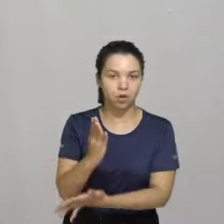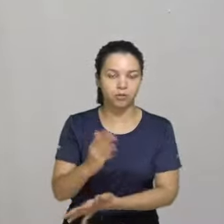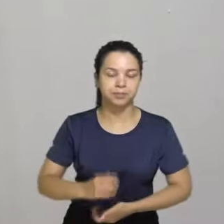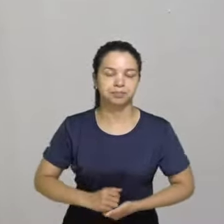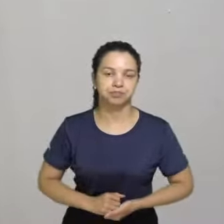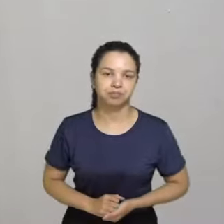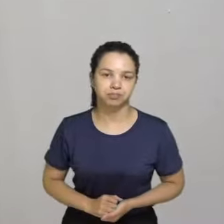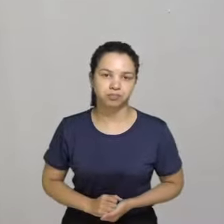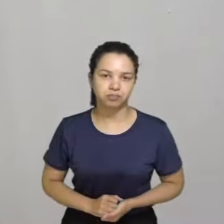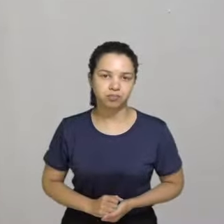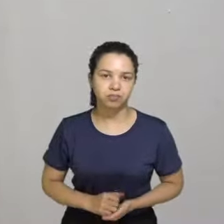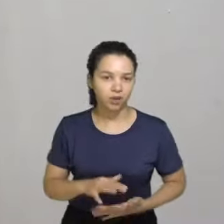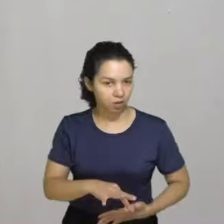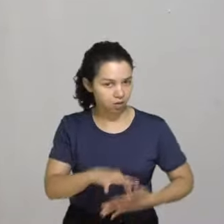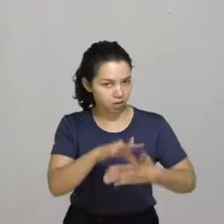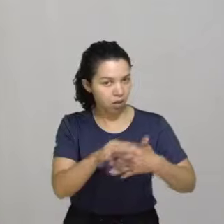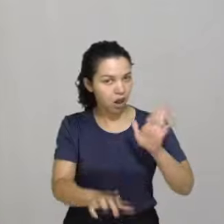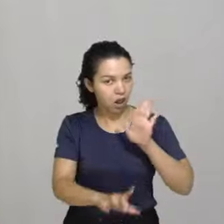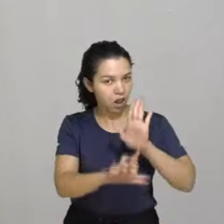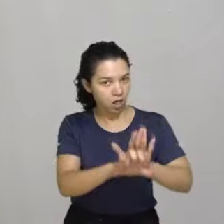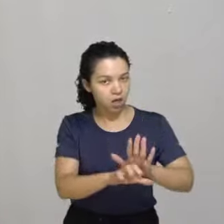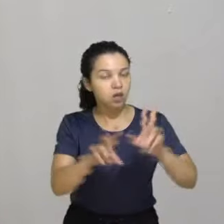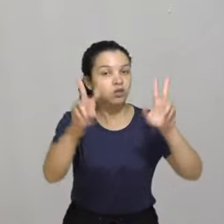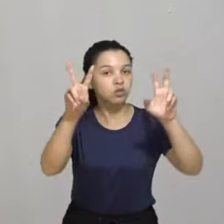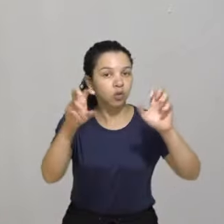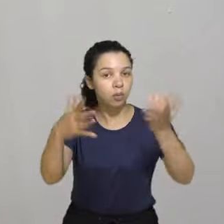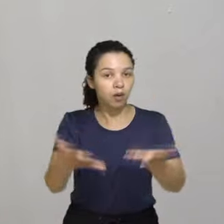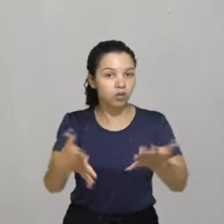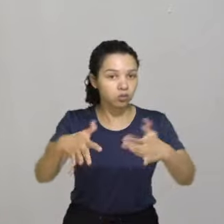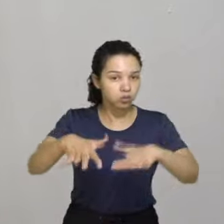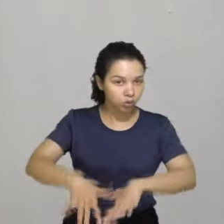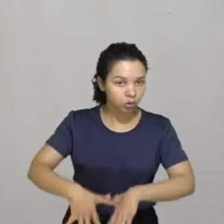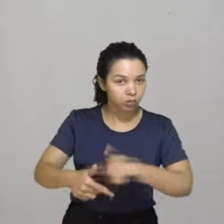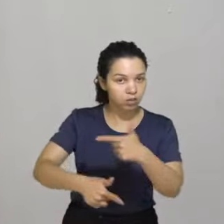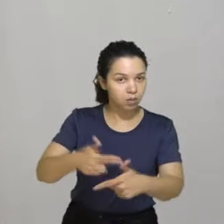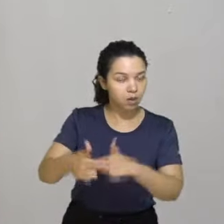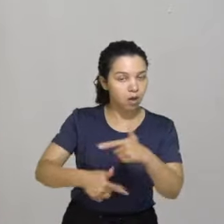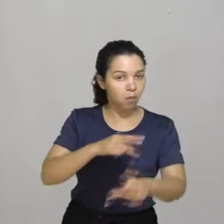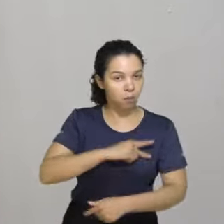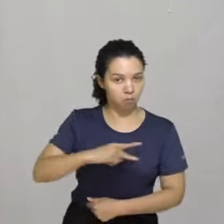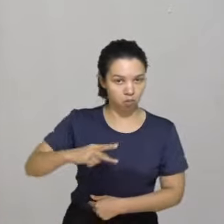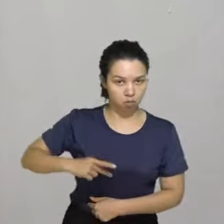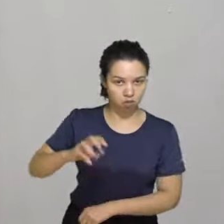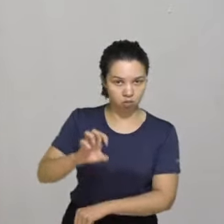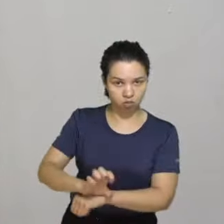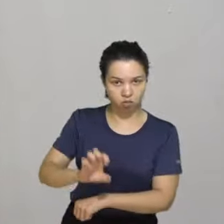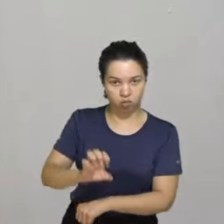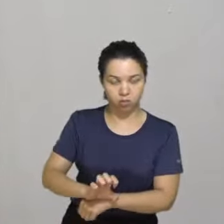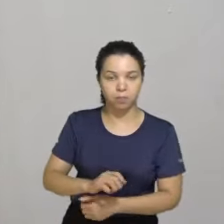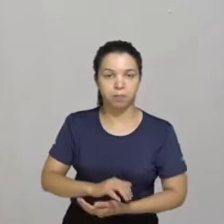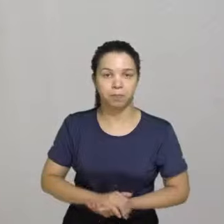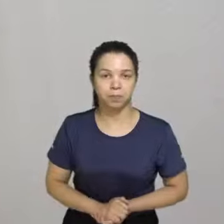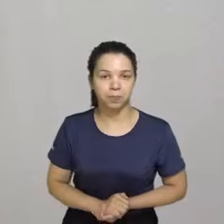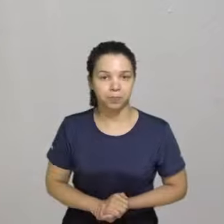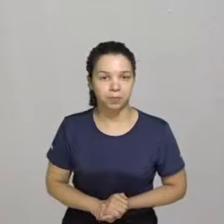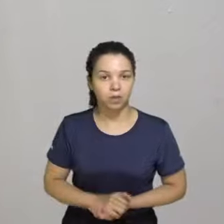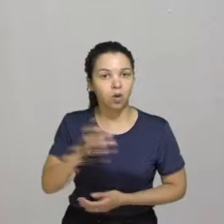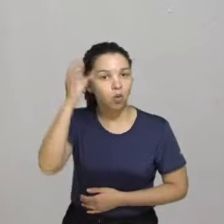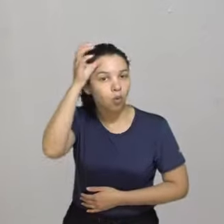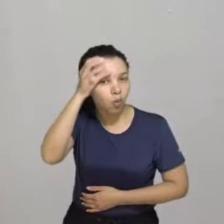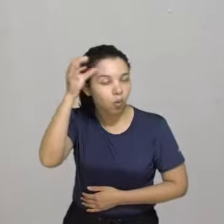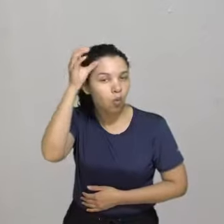Destaque para a lei que fala sobre a inclusão nos serviços públicos estaduais de medidas de